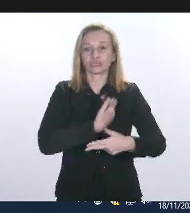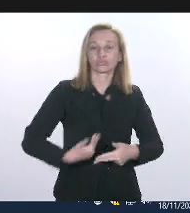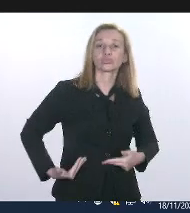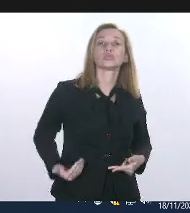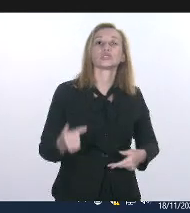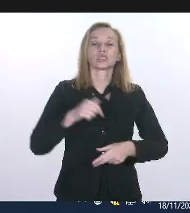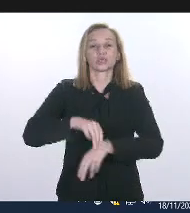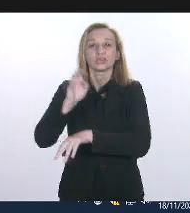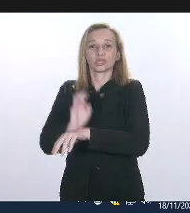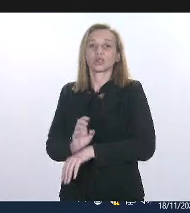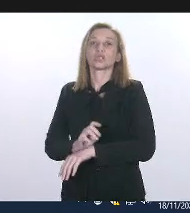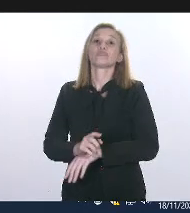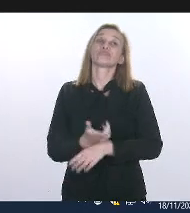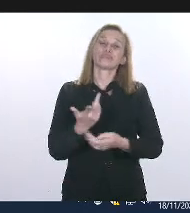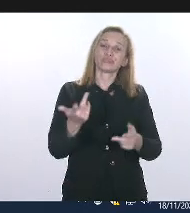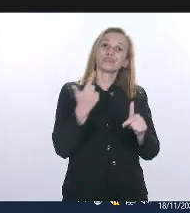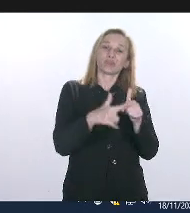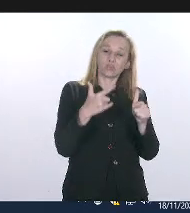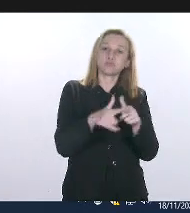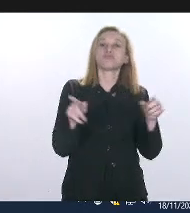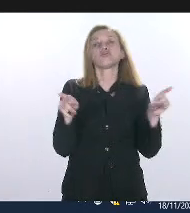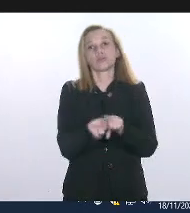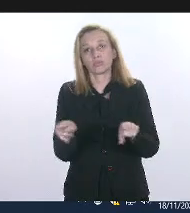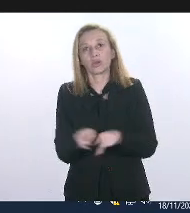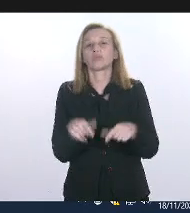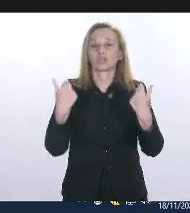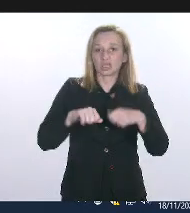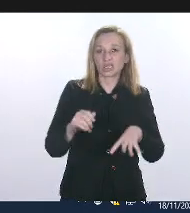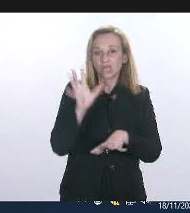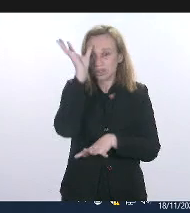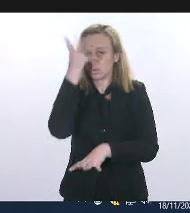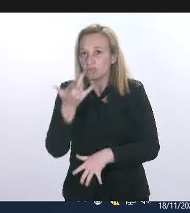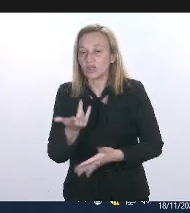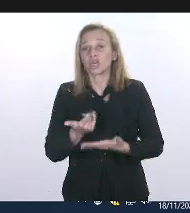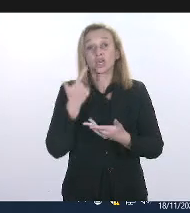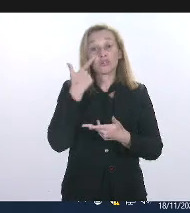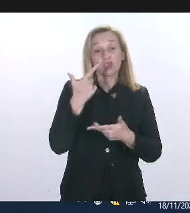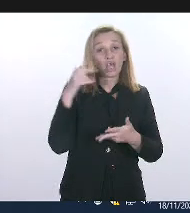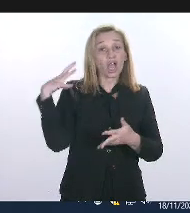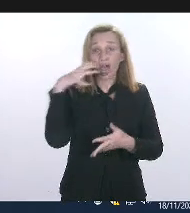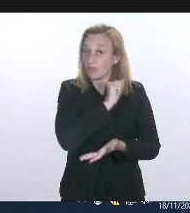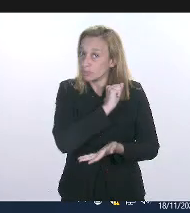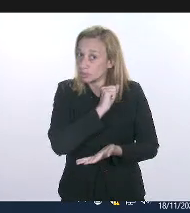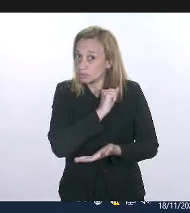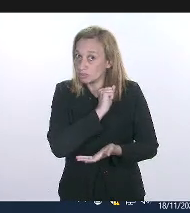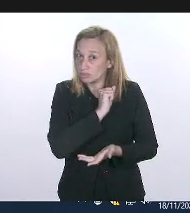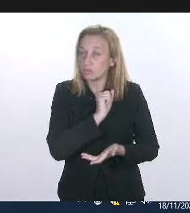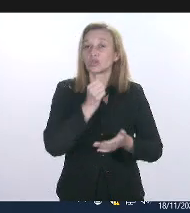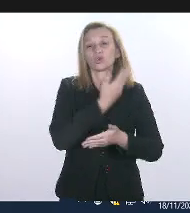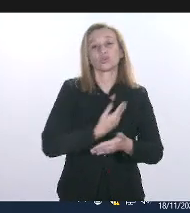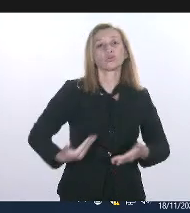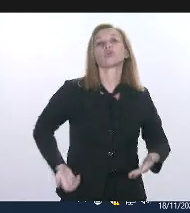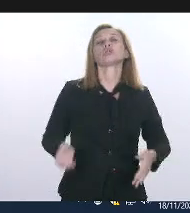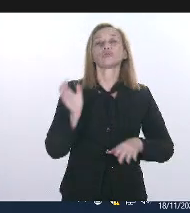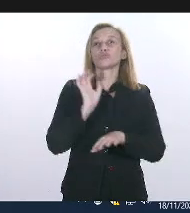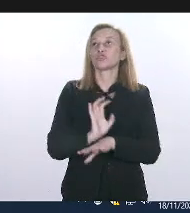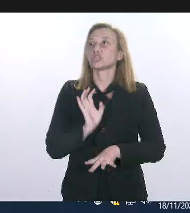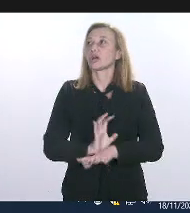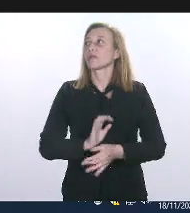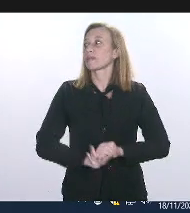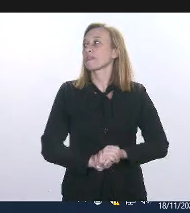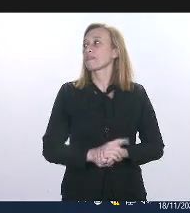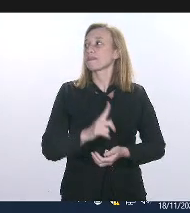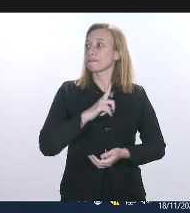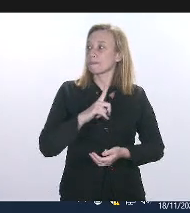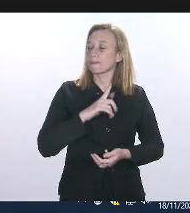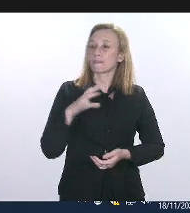e que aí causou, então, um problema também que precisa ser resolvido e abordado urgentemente pelo governo do estado. A gente teve um